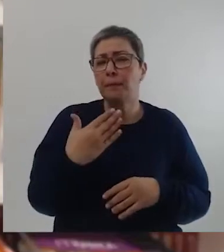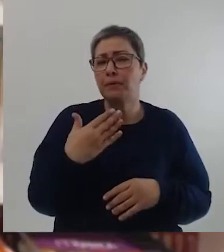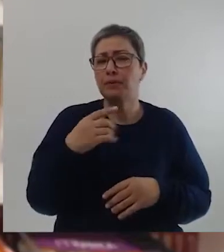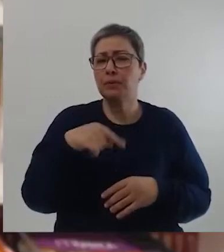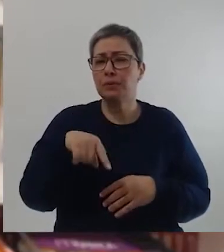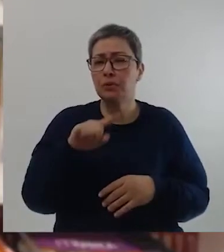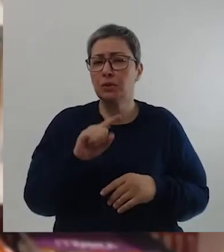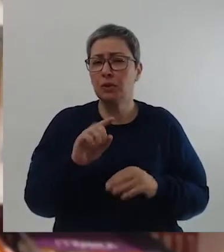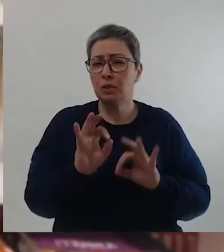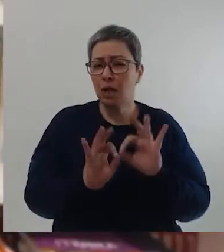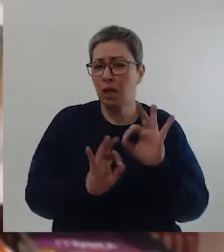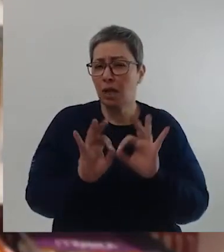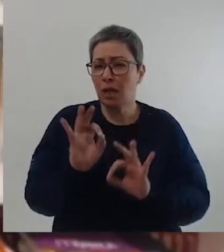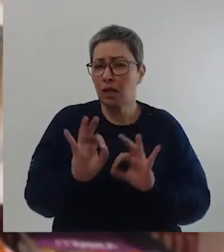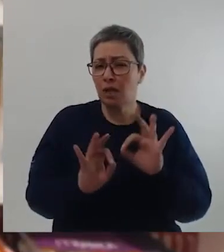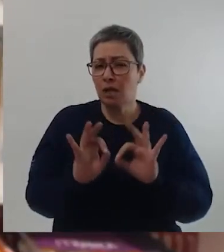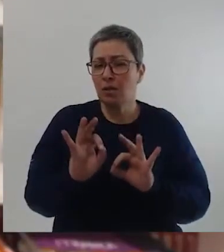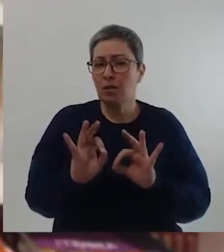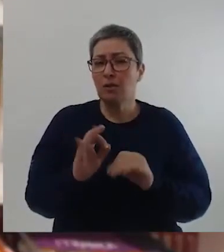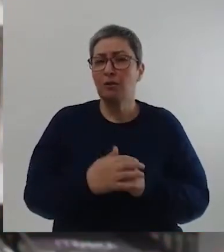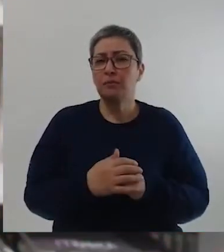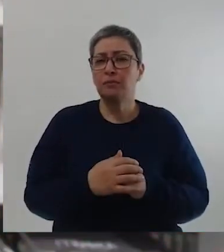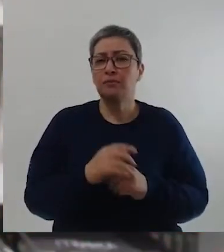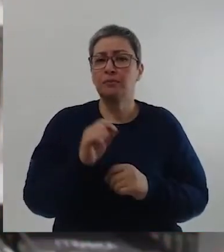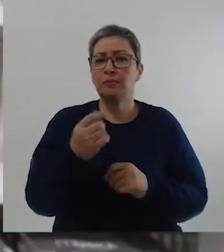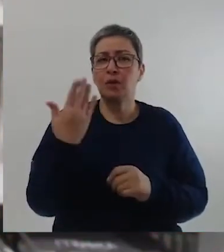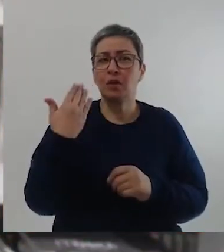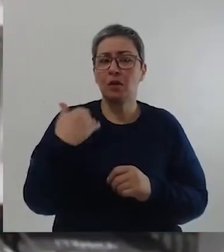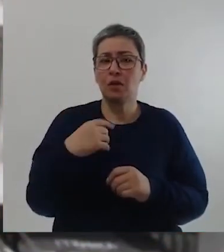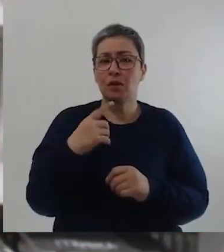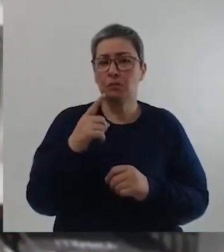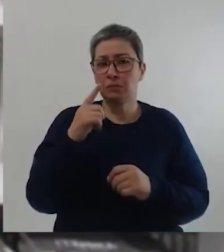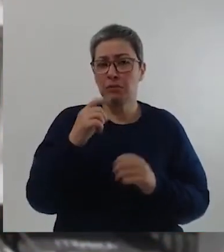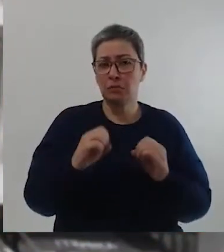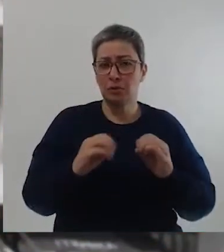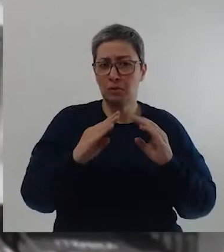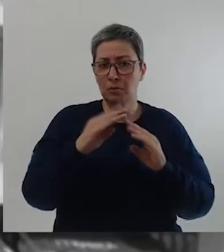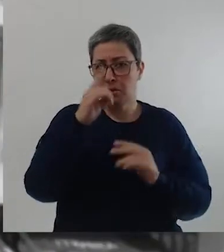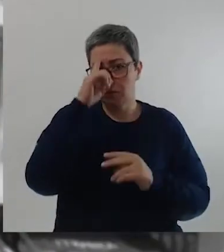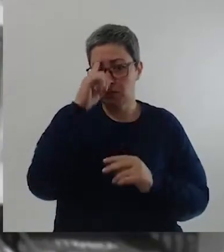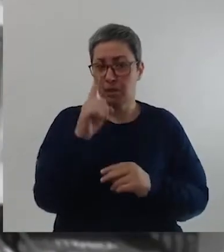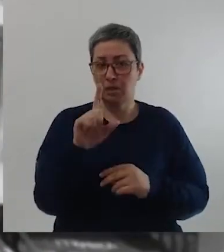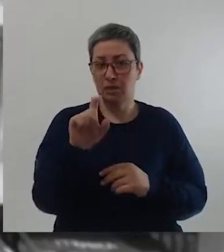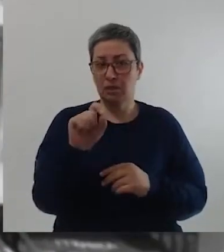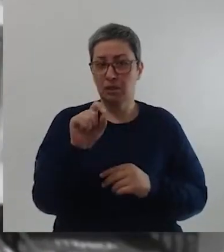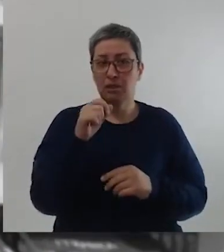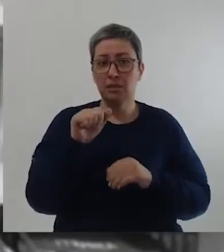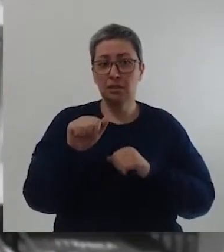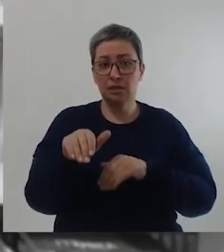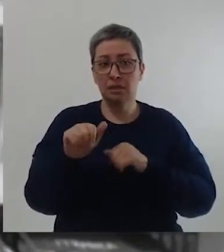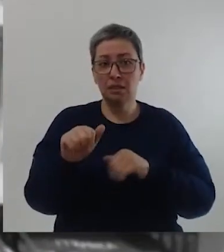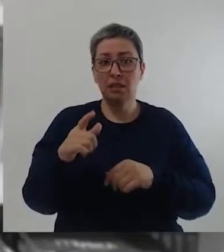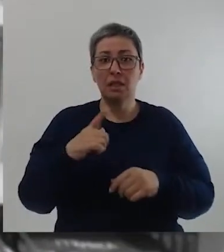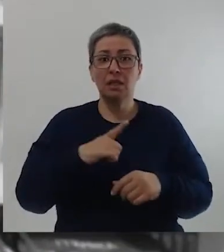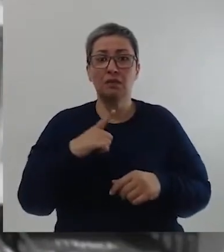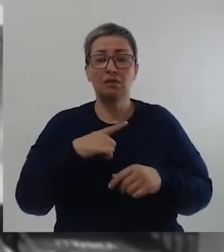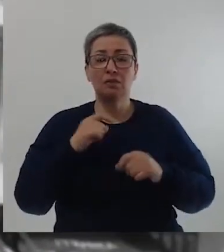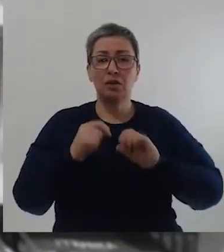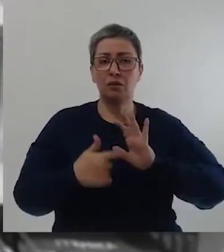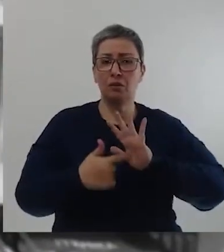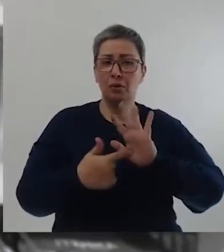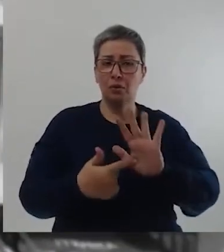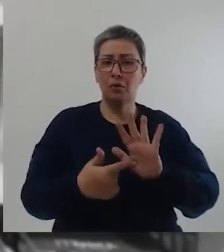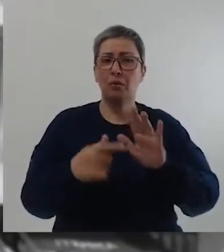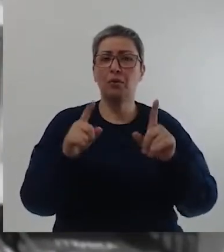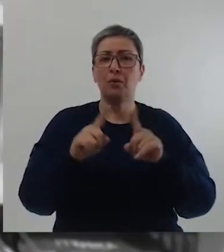fazer um pequeno ajuste no programa do dia 10/9 eu estava